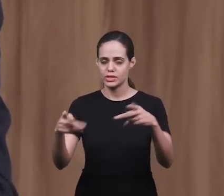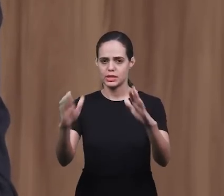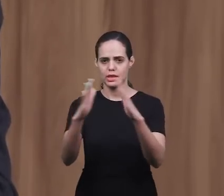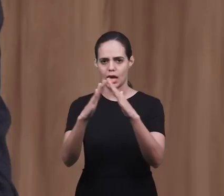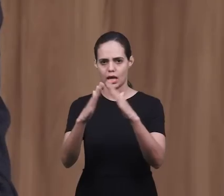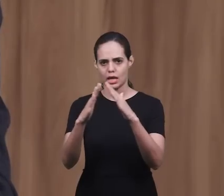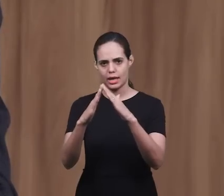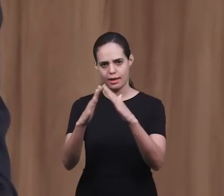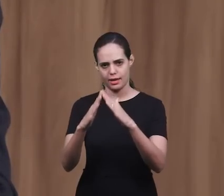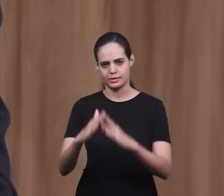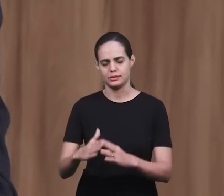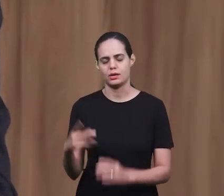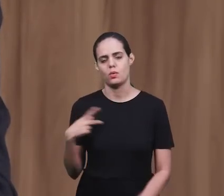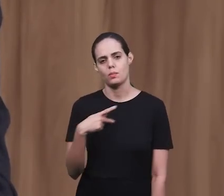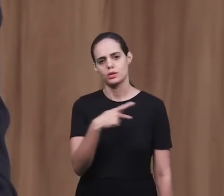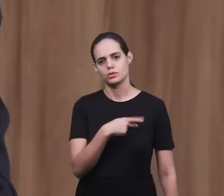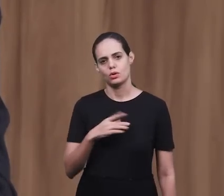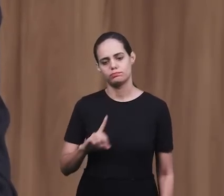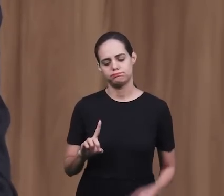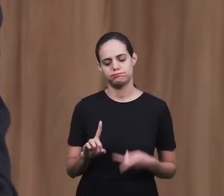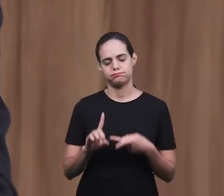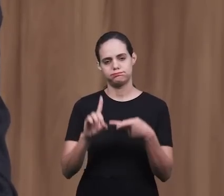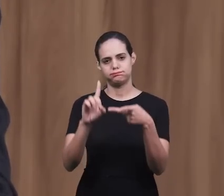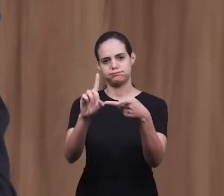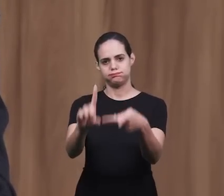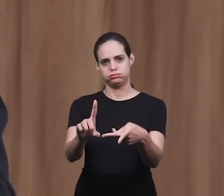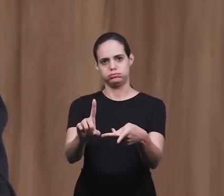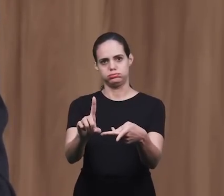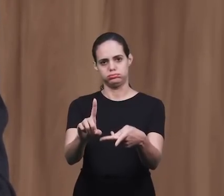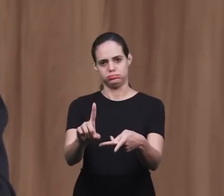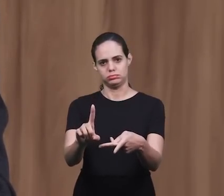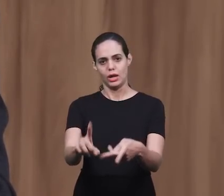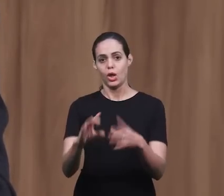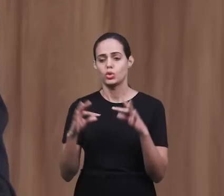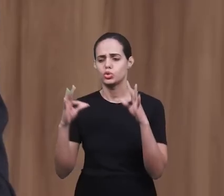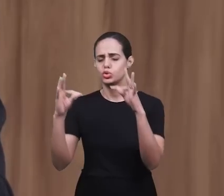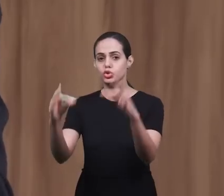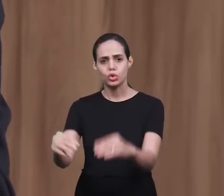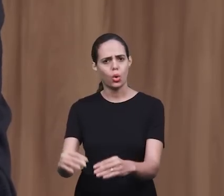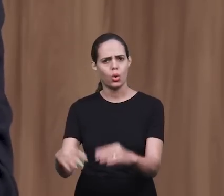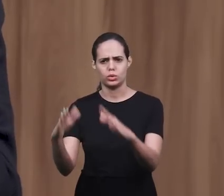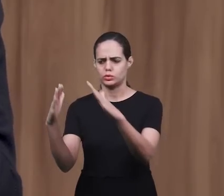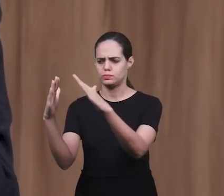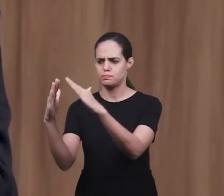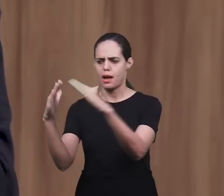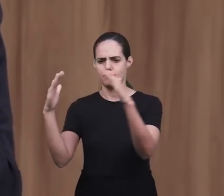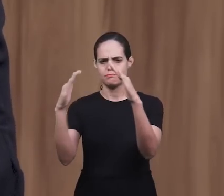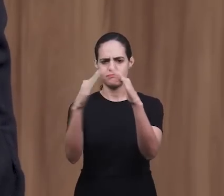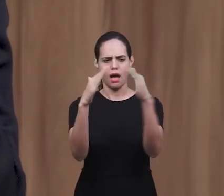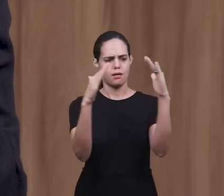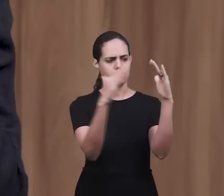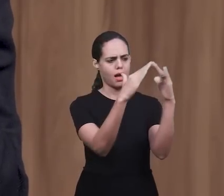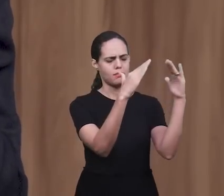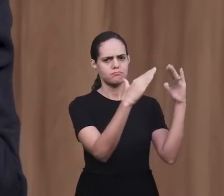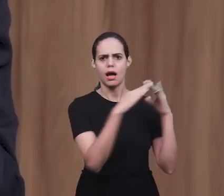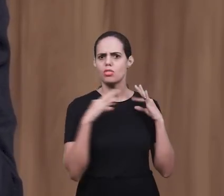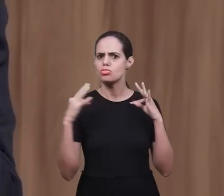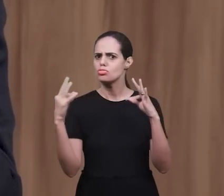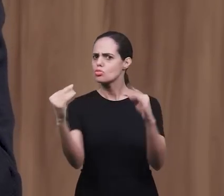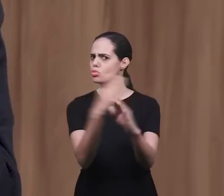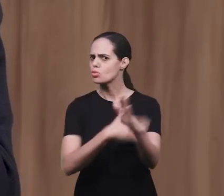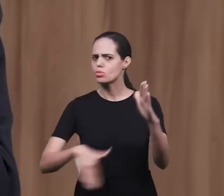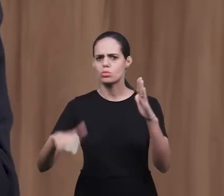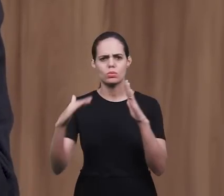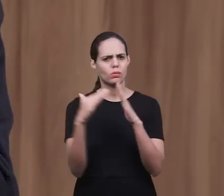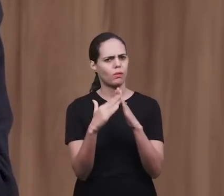ser imparcial. O que quer dizer imparcial? Ele visita todos os lares. Ah, não, esse pastor ele só visita o lar do